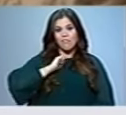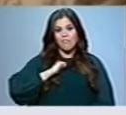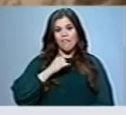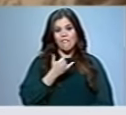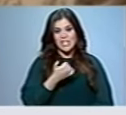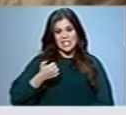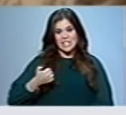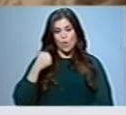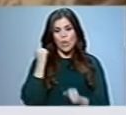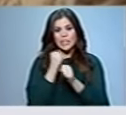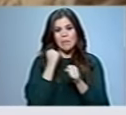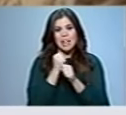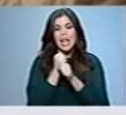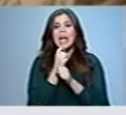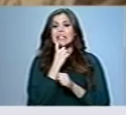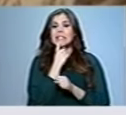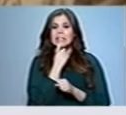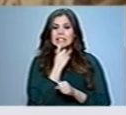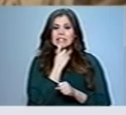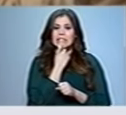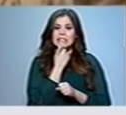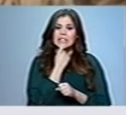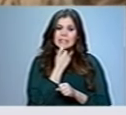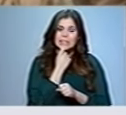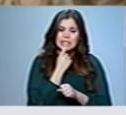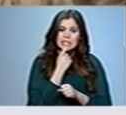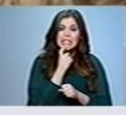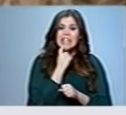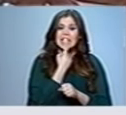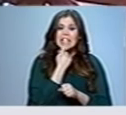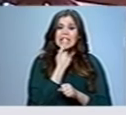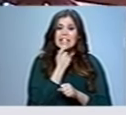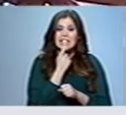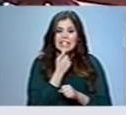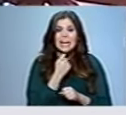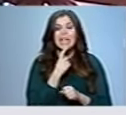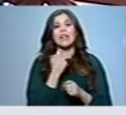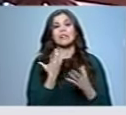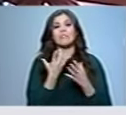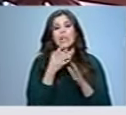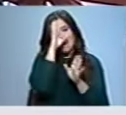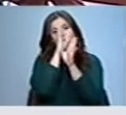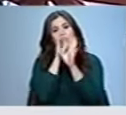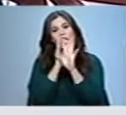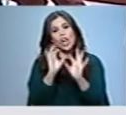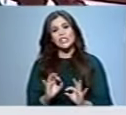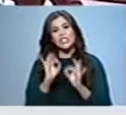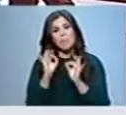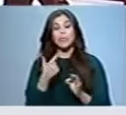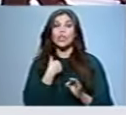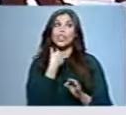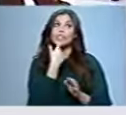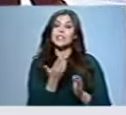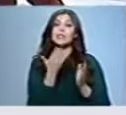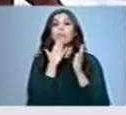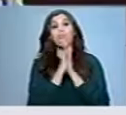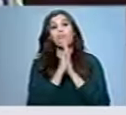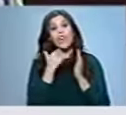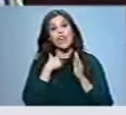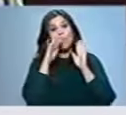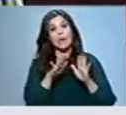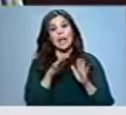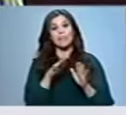Uhum. Estava a trabalhar na Inglaterra como psicoterapeuta. E voltei e disse, amigos, vou ter que ir. Vou tirar aqui uma licença. Sim, a minha licença, na